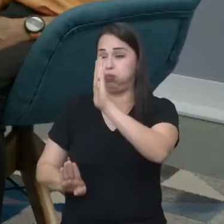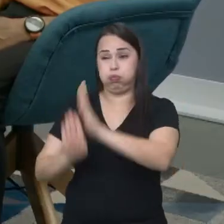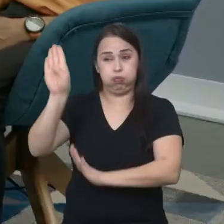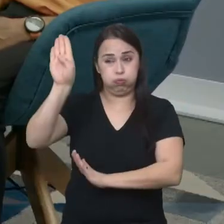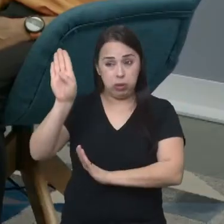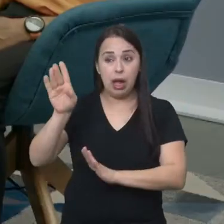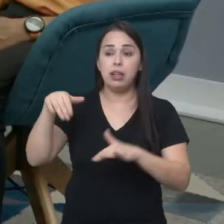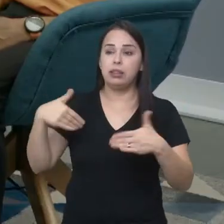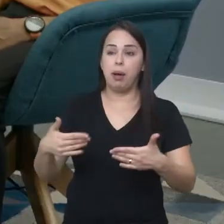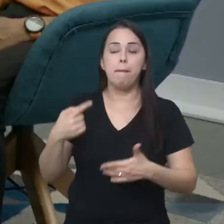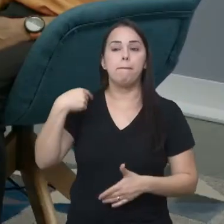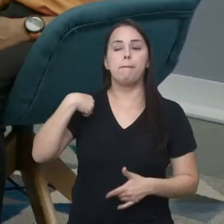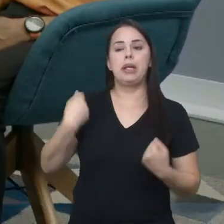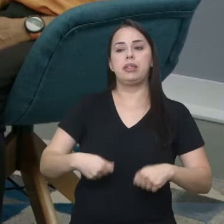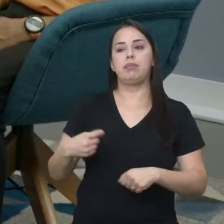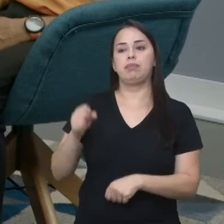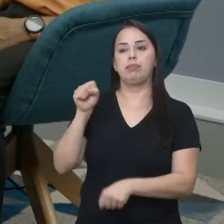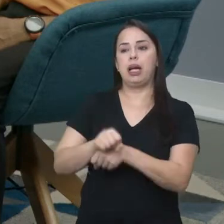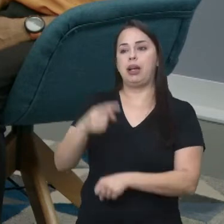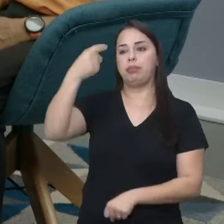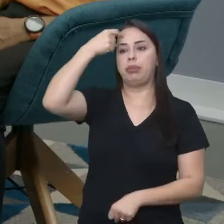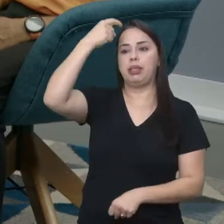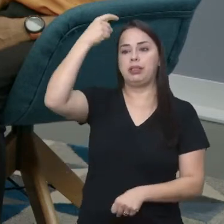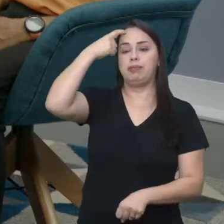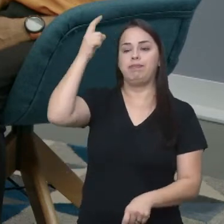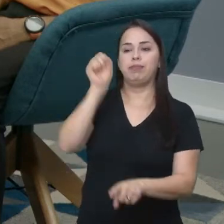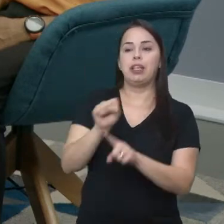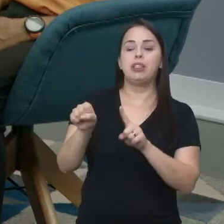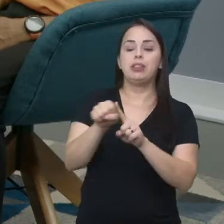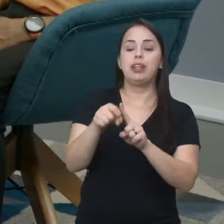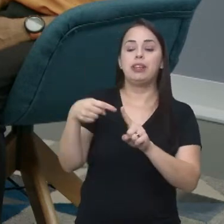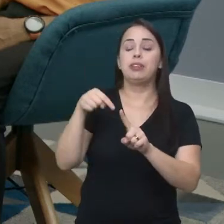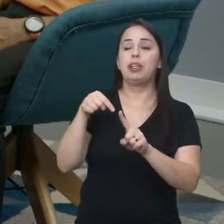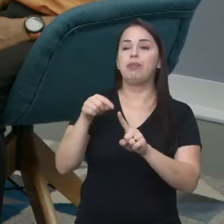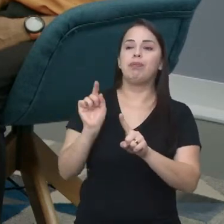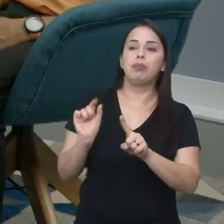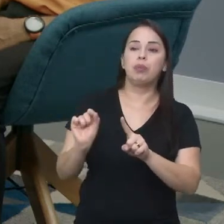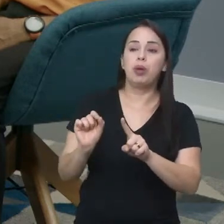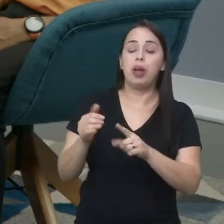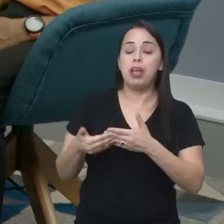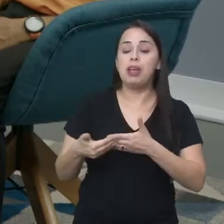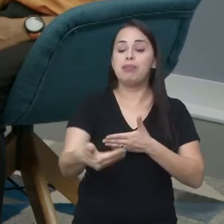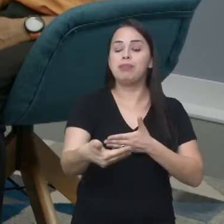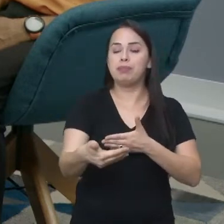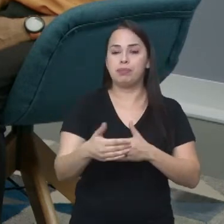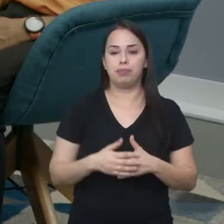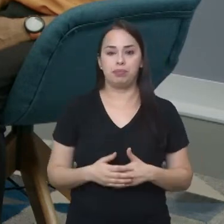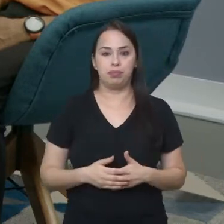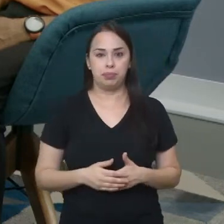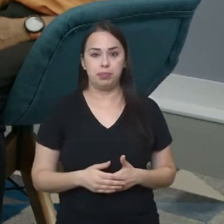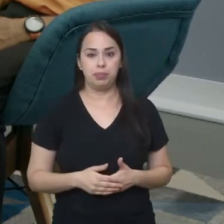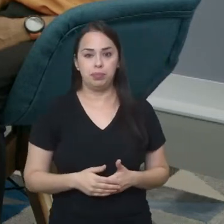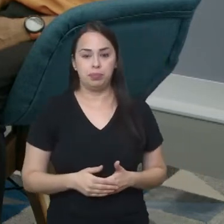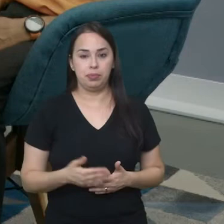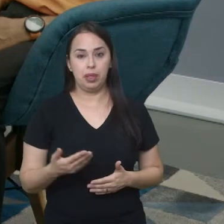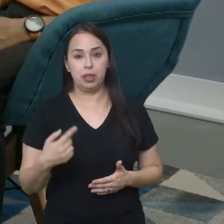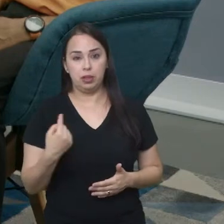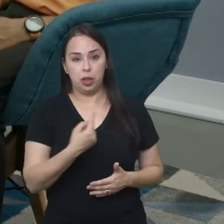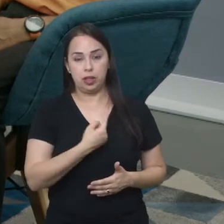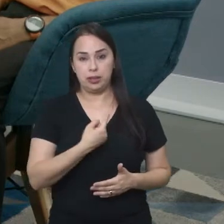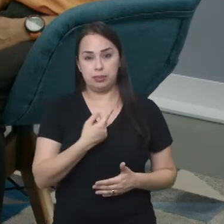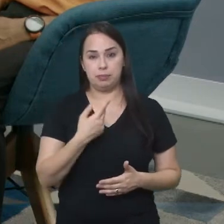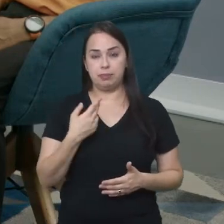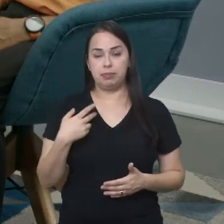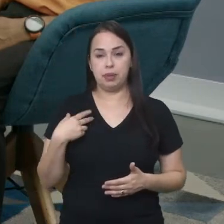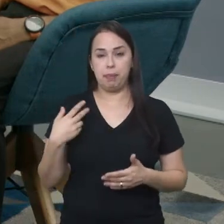pensar que sociedade nós somos e para onde nós queremos caminhar. Alessandro, a gente percebe que a violência, infelizmente,